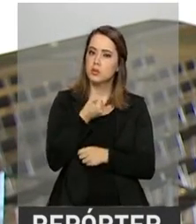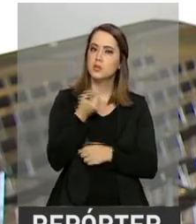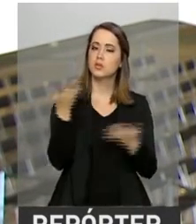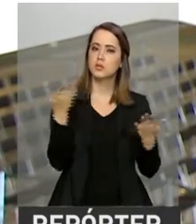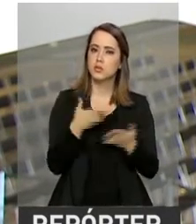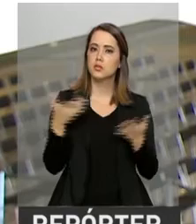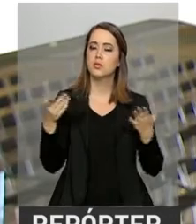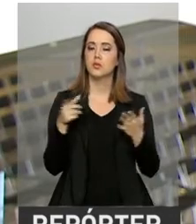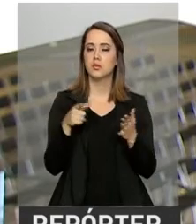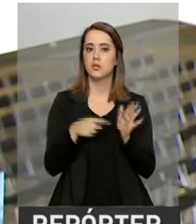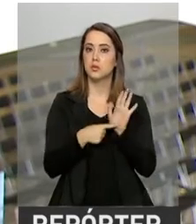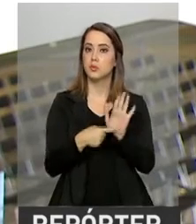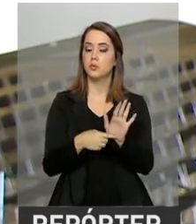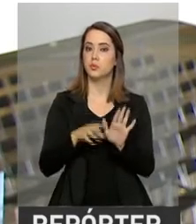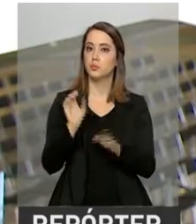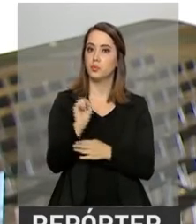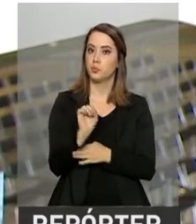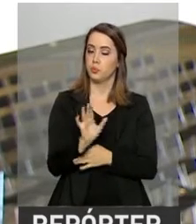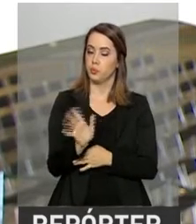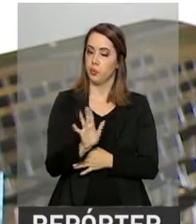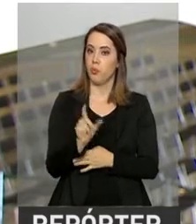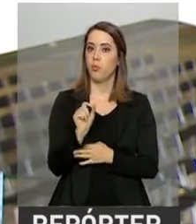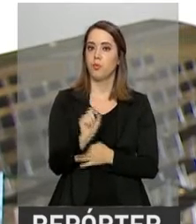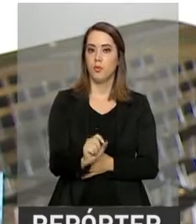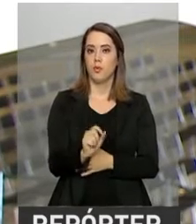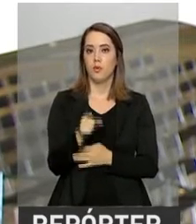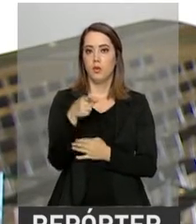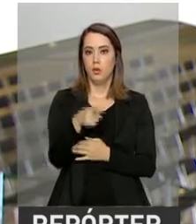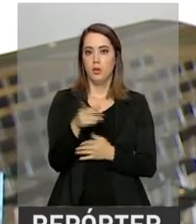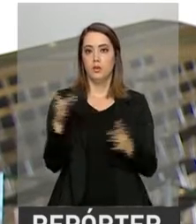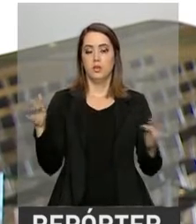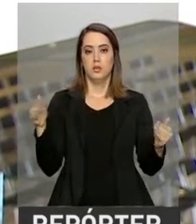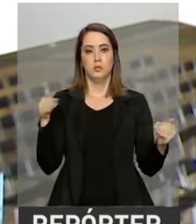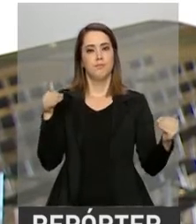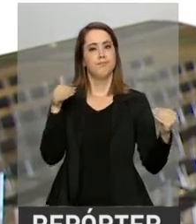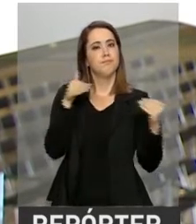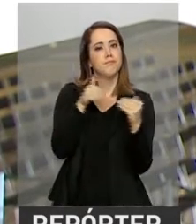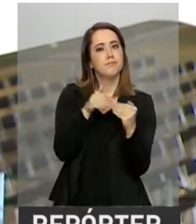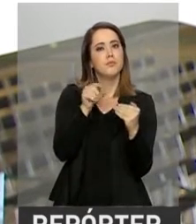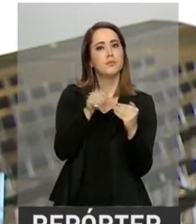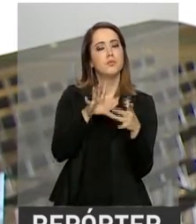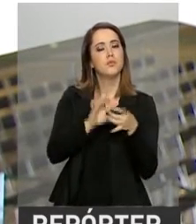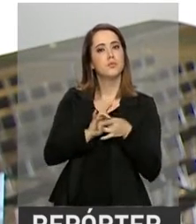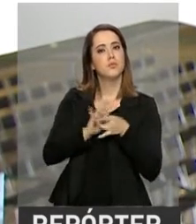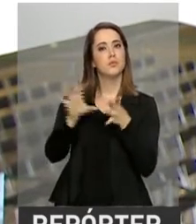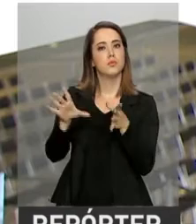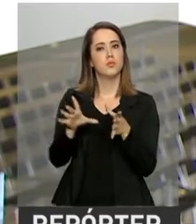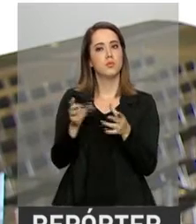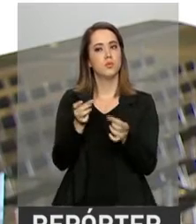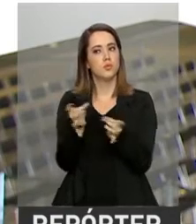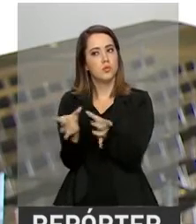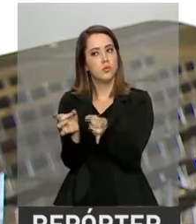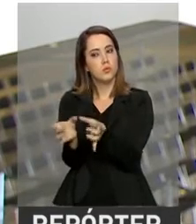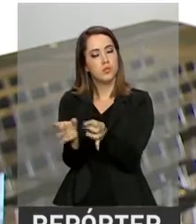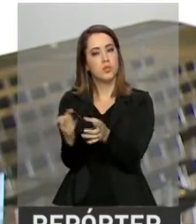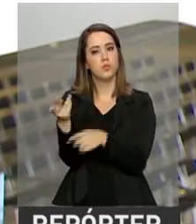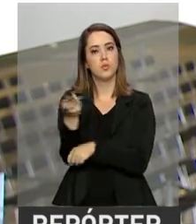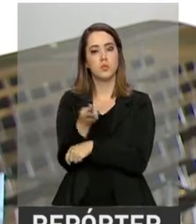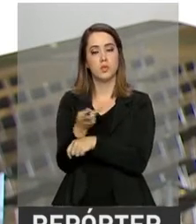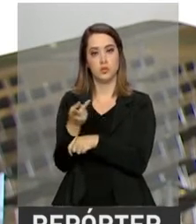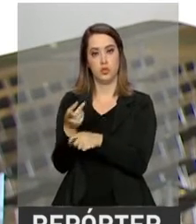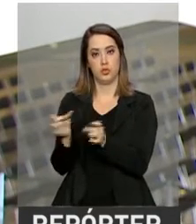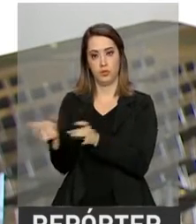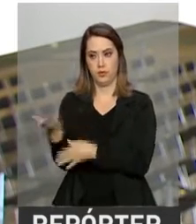pela tv nbr essa esse acordo de liberação do comércio da carne vina e natura entre brasil e os